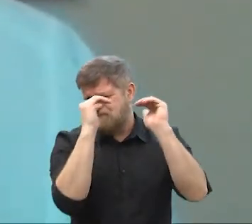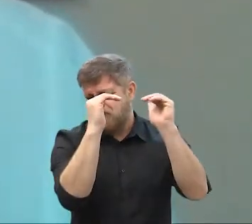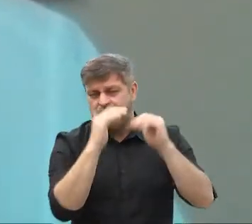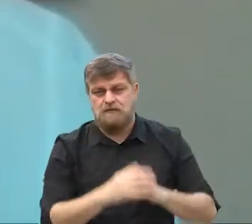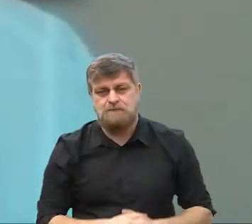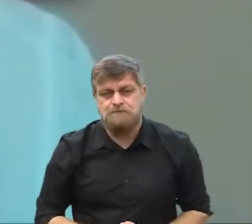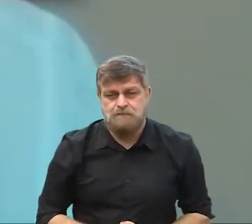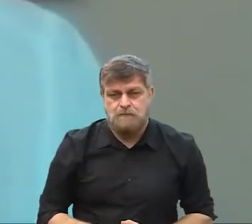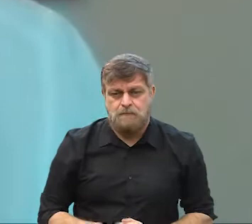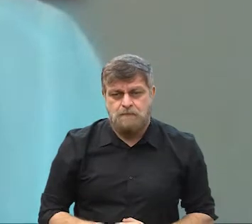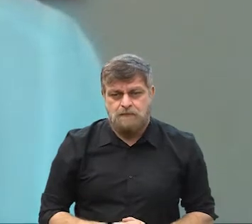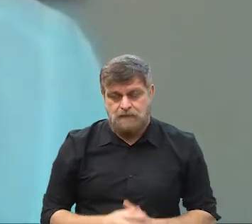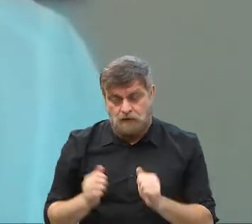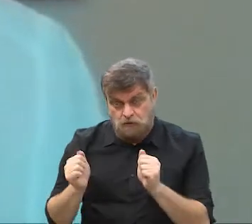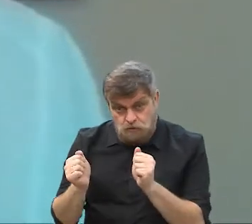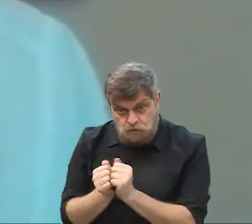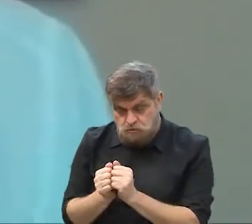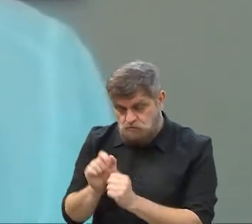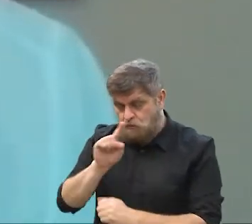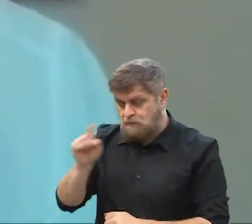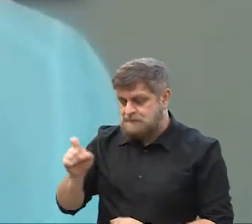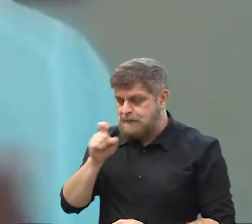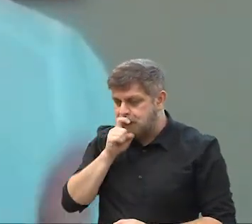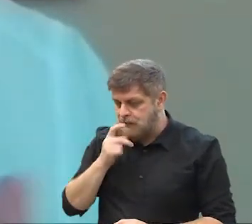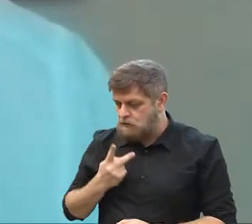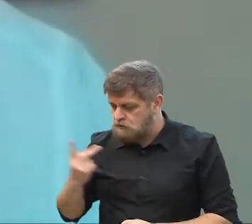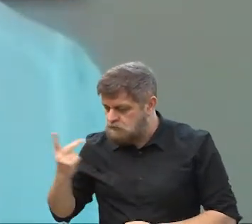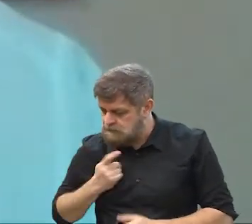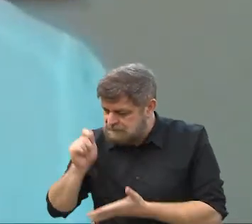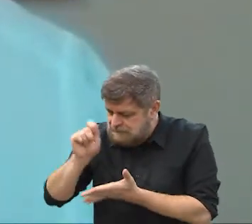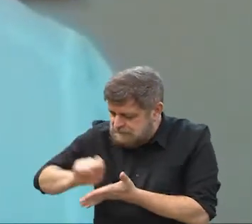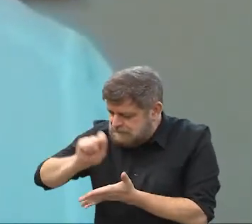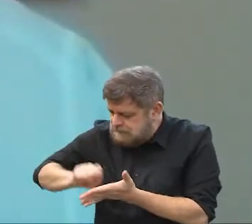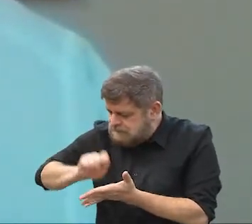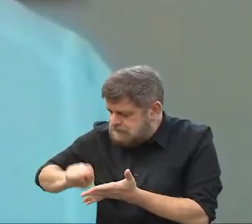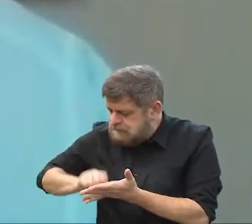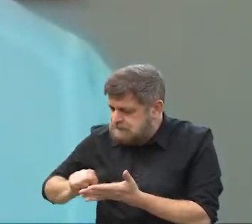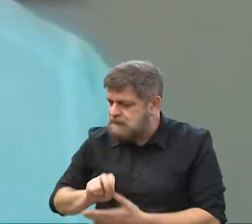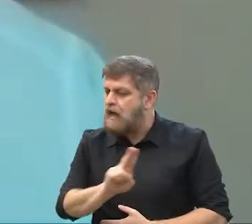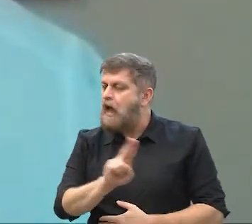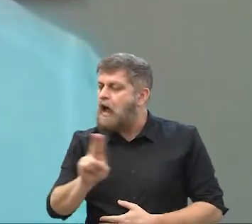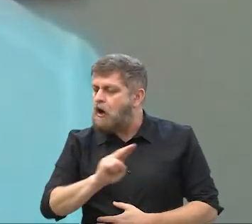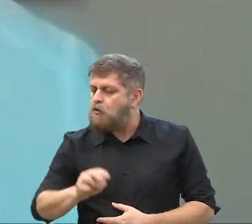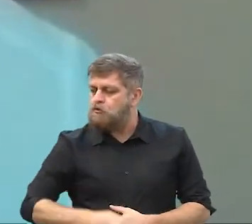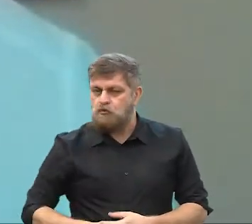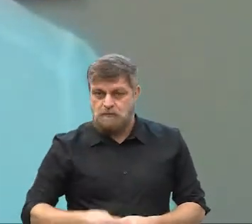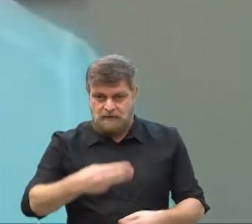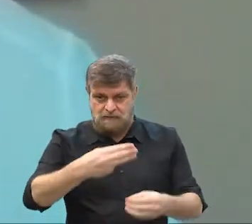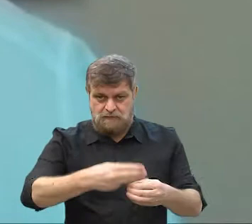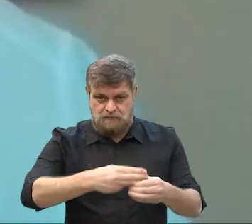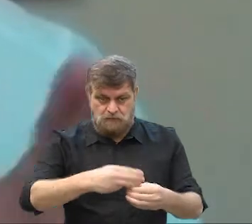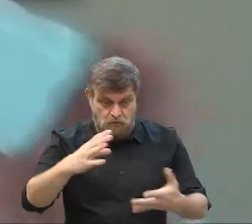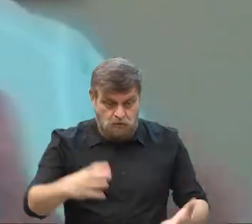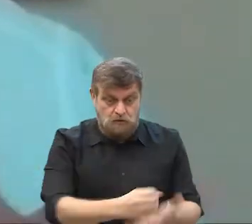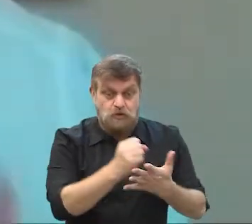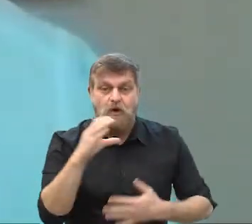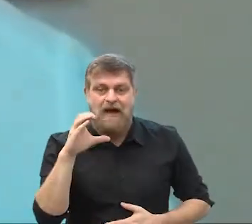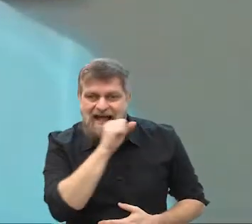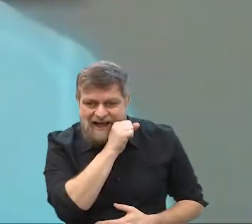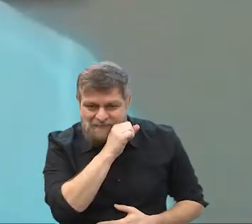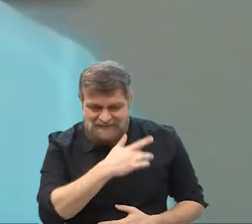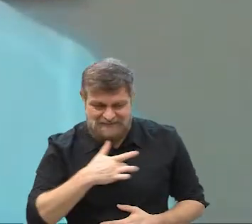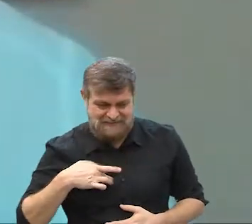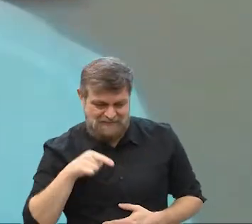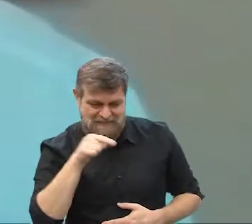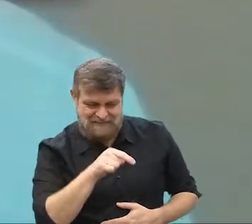isso que, juntamente com o vereador Zé Carlos, entendemos que era uma maneira de perpetuar a